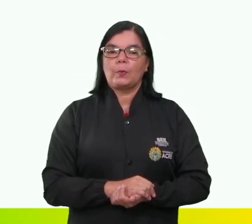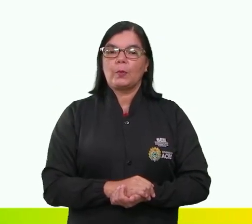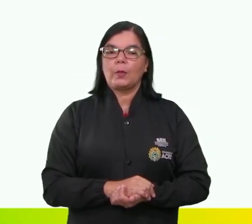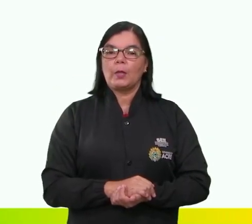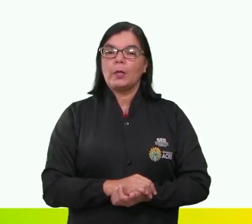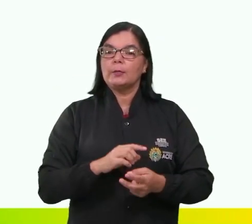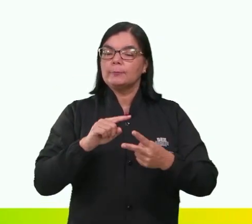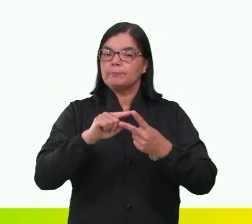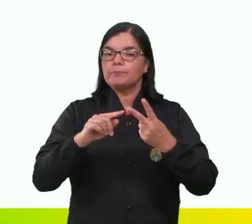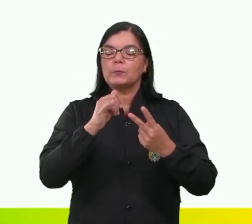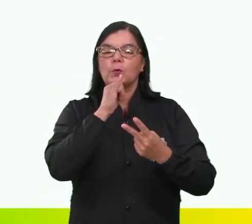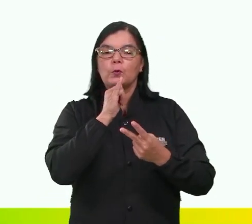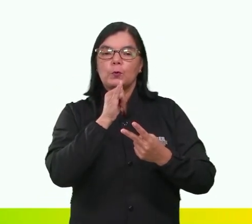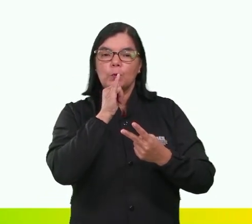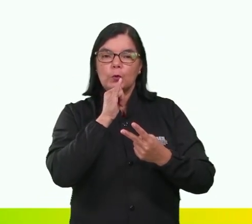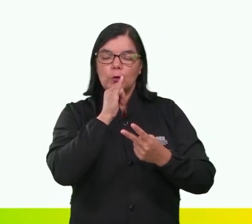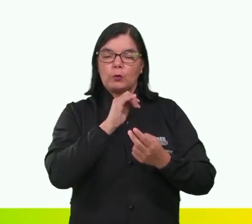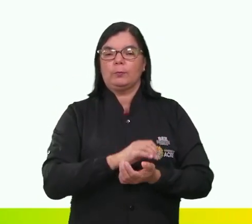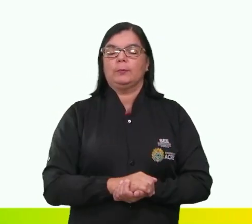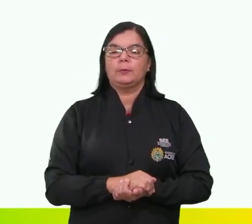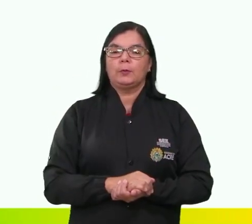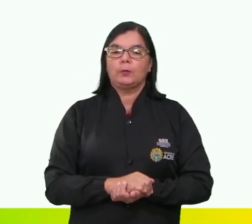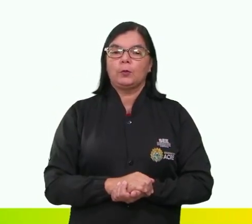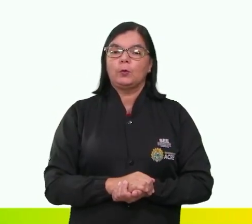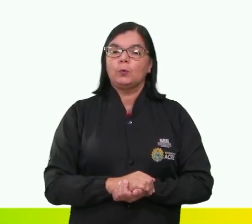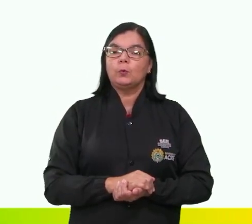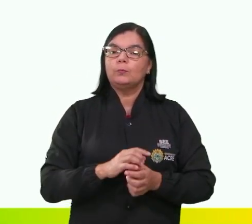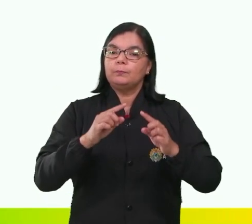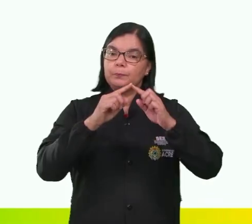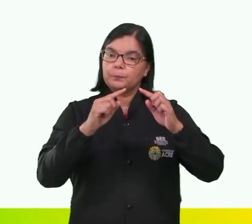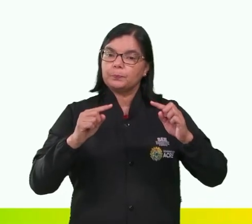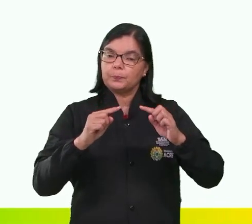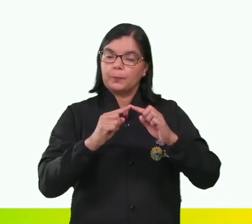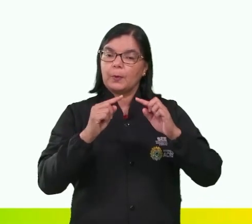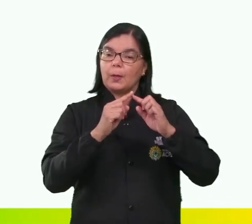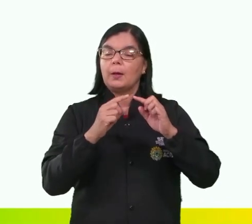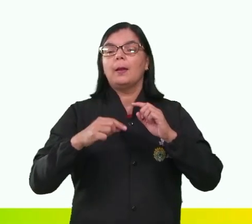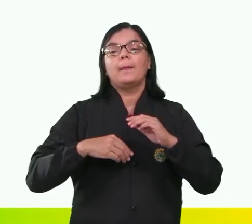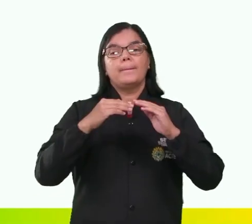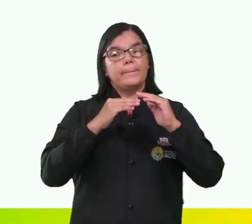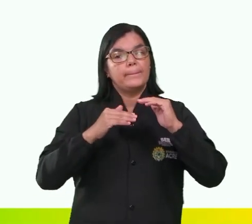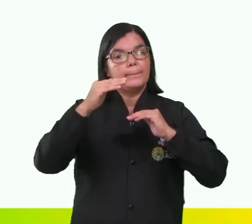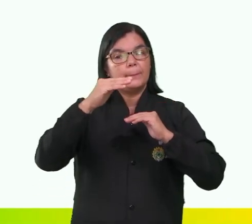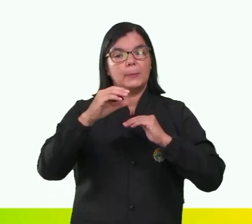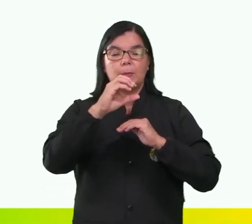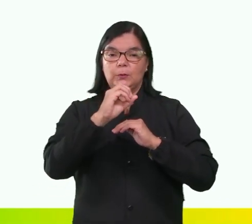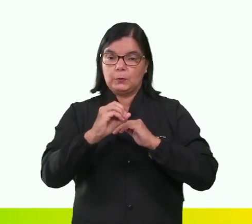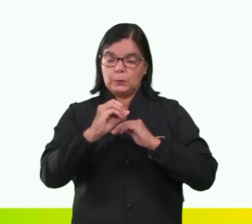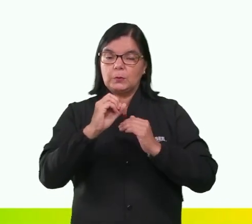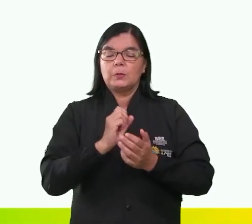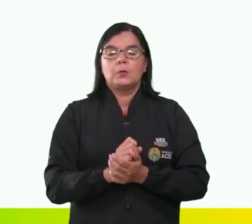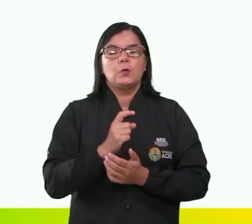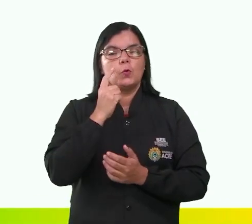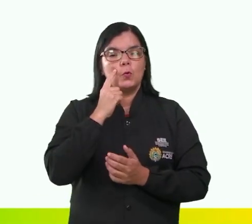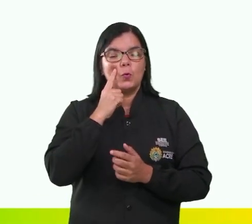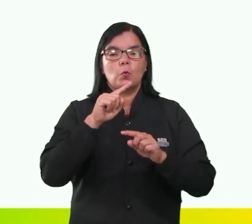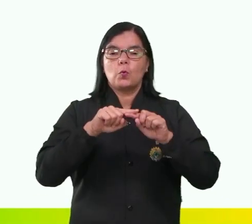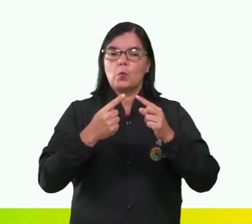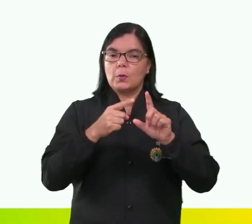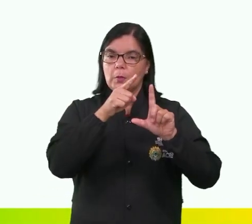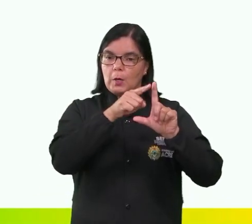dois casos, o discriminante ou delta, ele é maior do que zero, e quando a